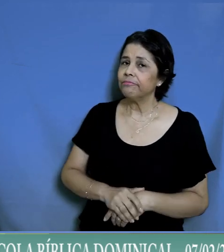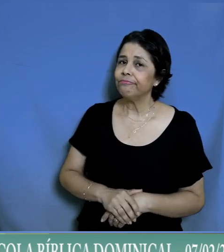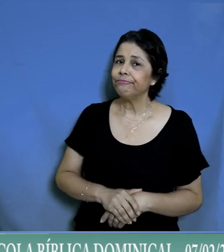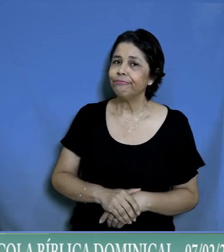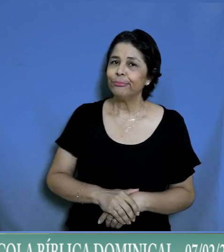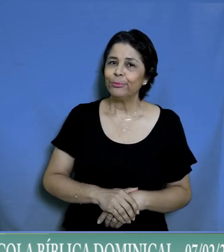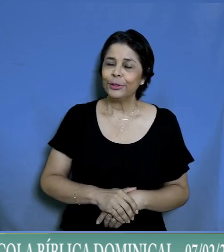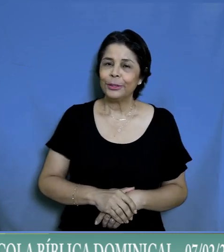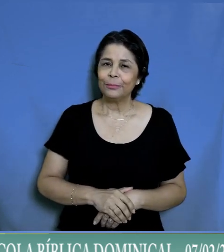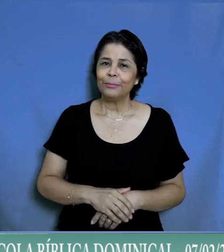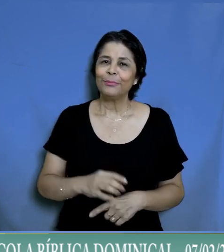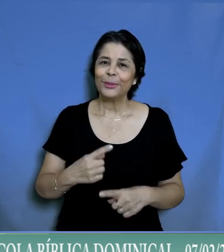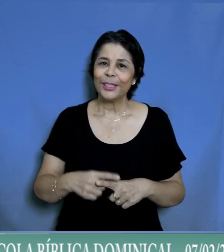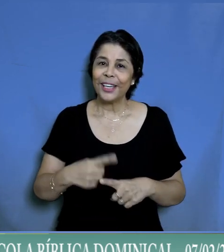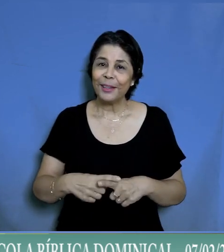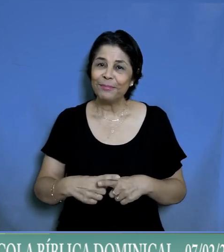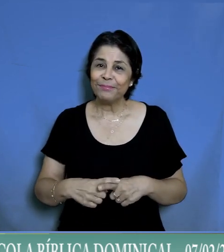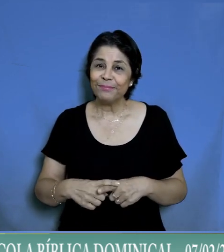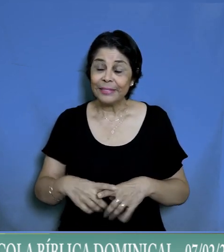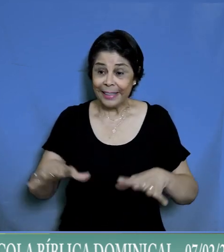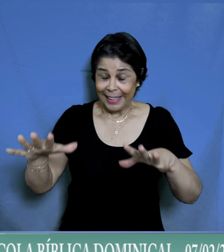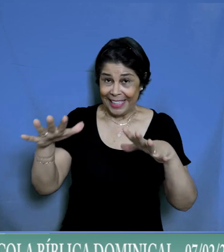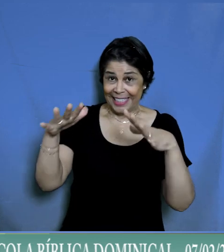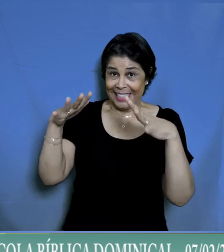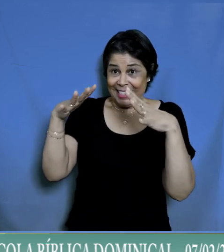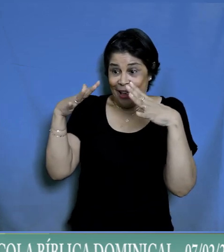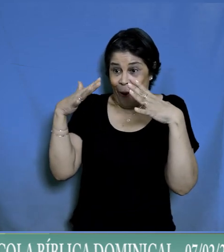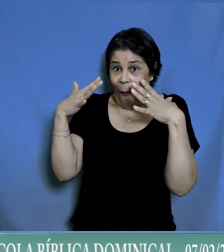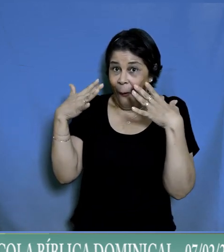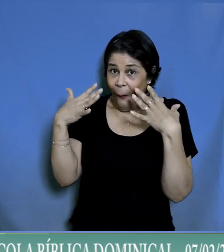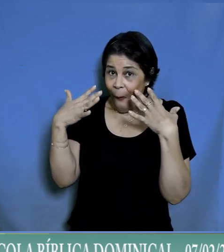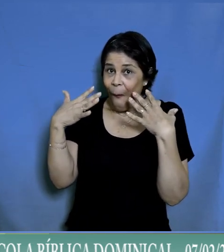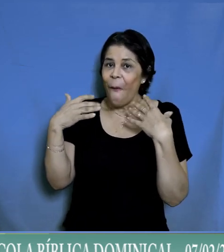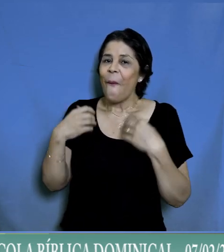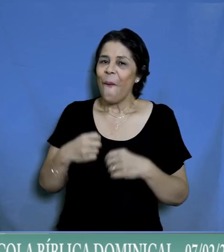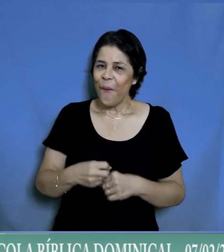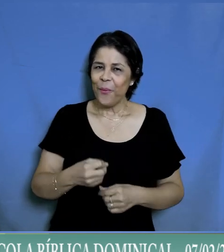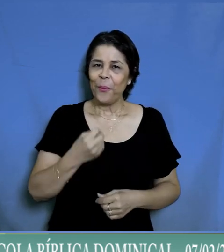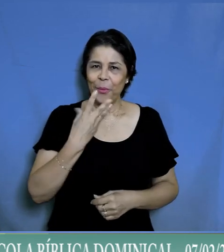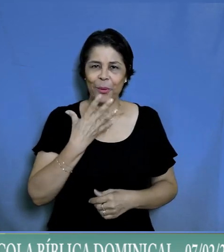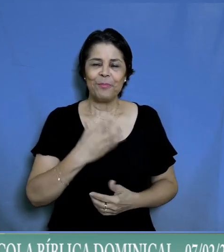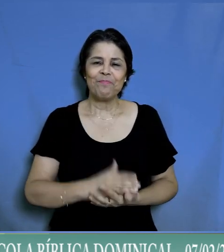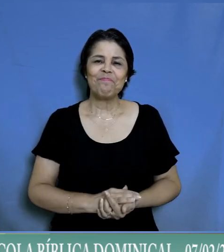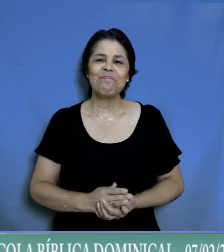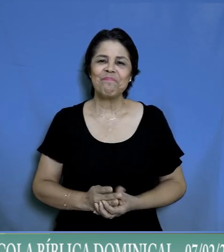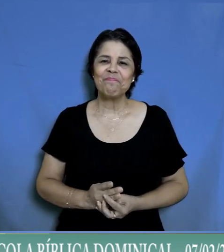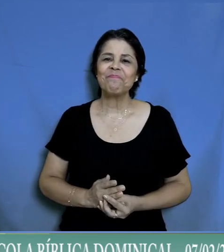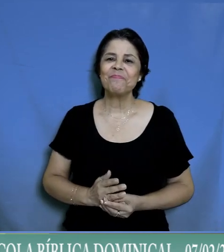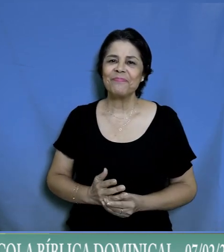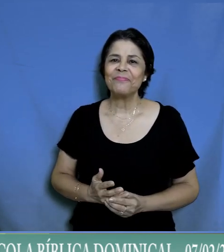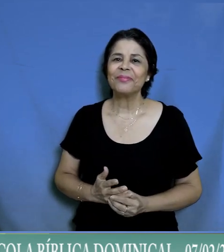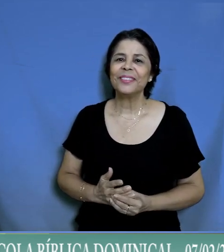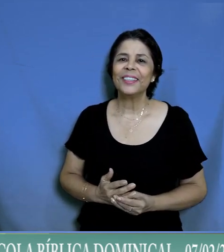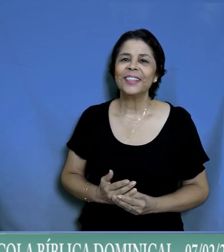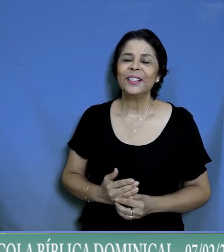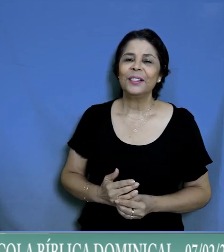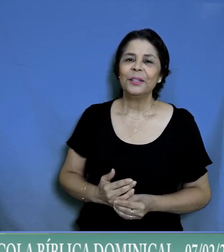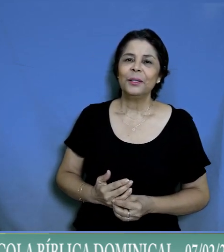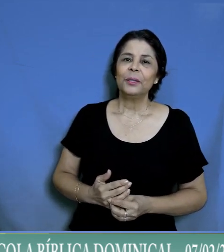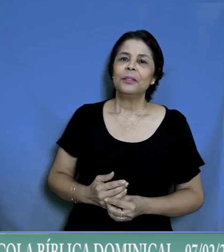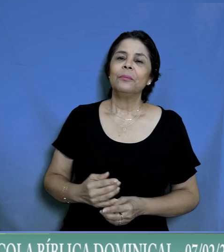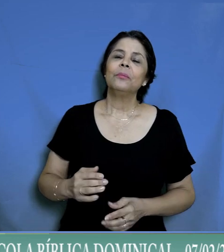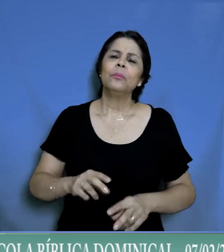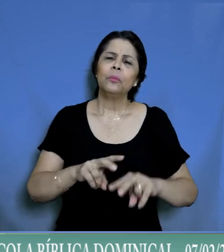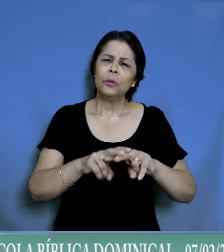seus discípulos e dos moradores de Genebra, que eles deveriam trabalhar, não o mínimo, trabalhar o máximo.